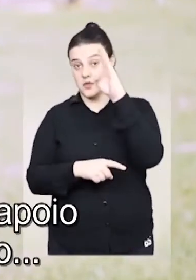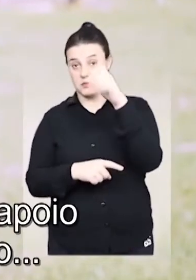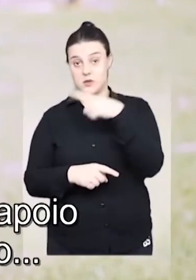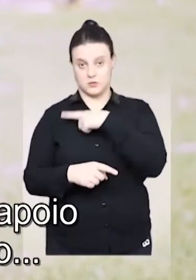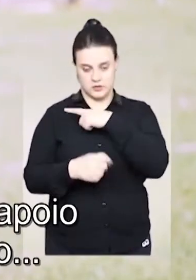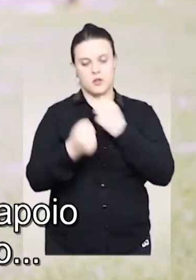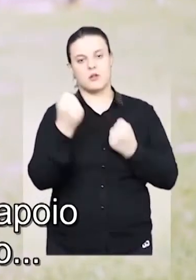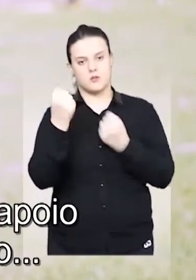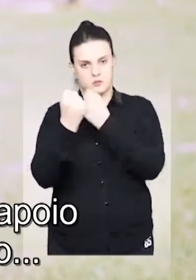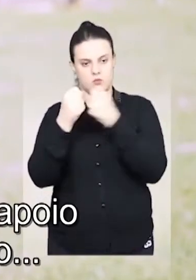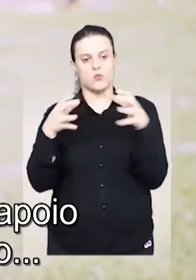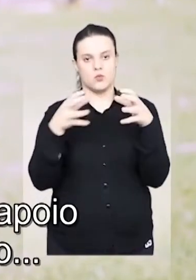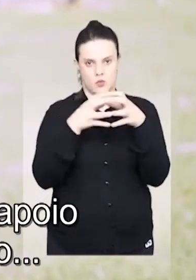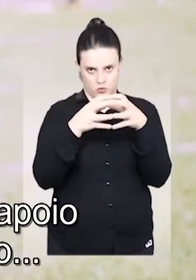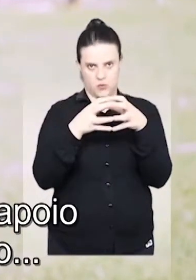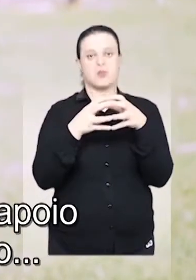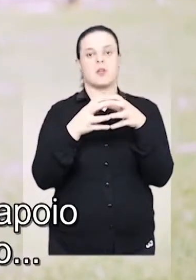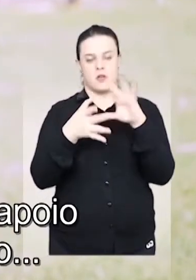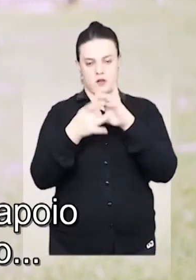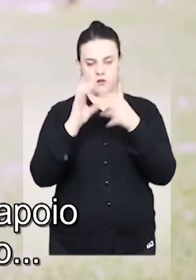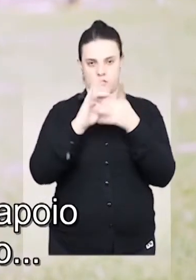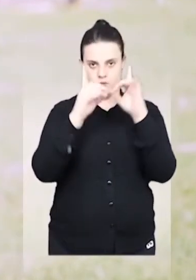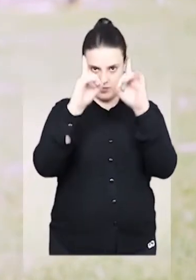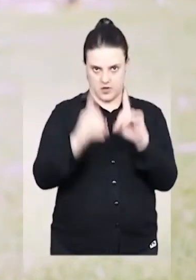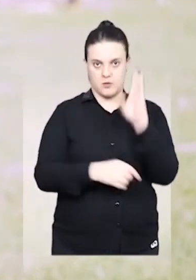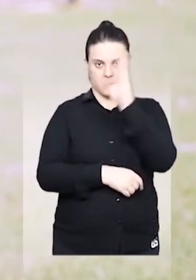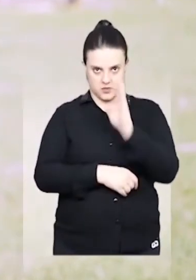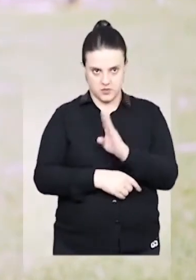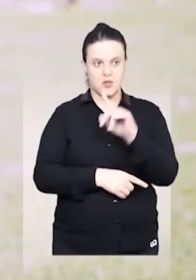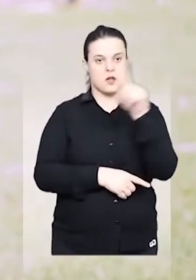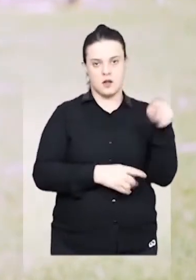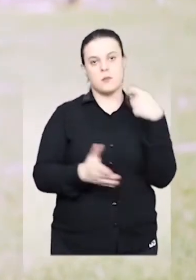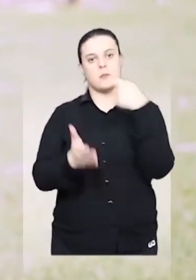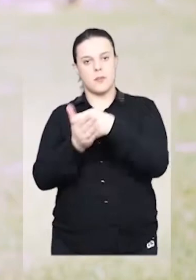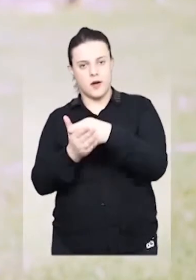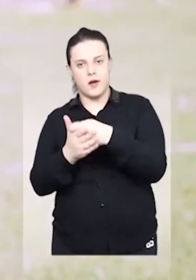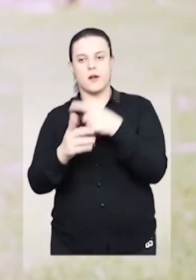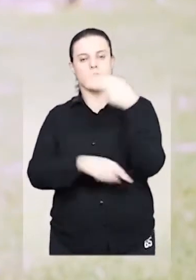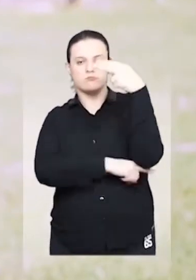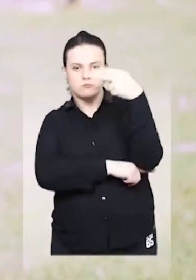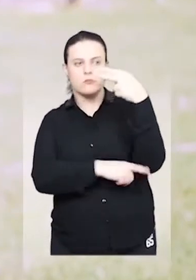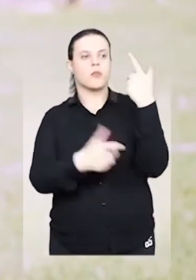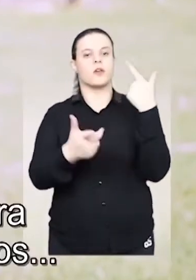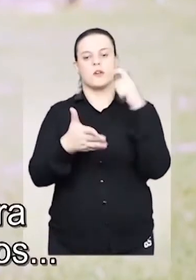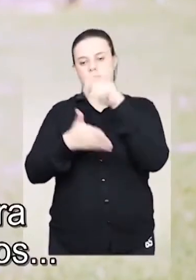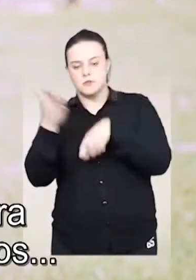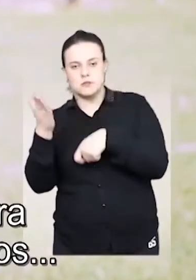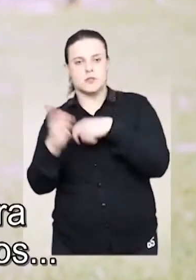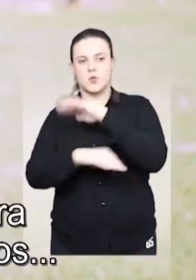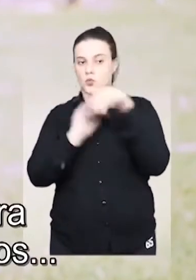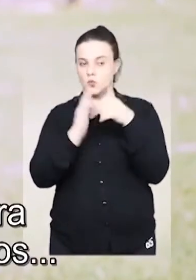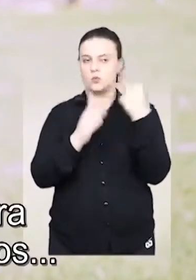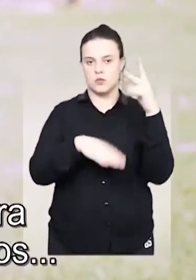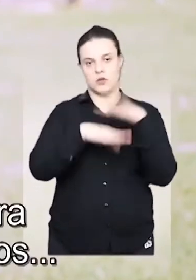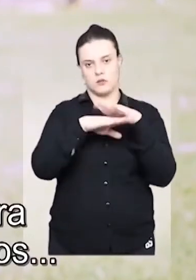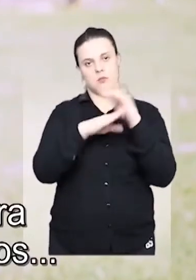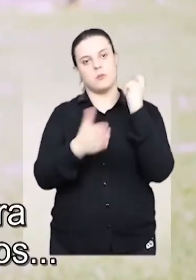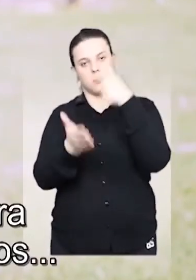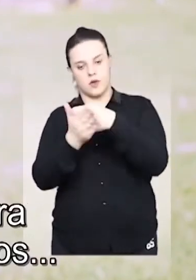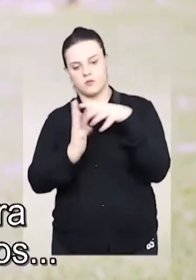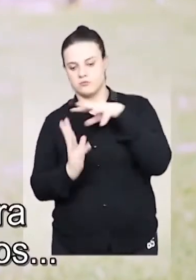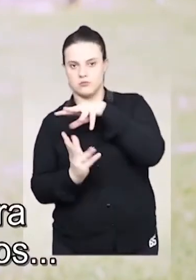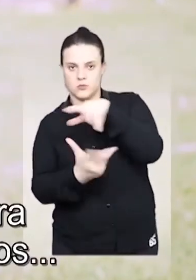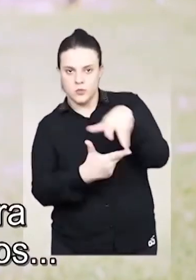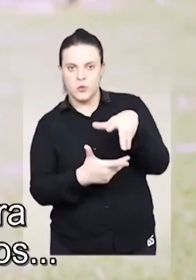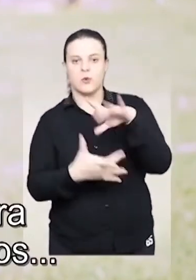nós temos o apoio do Comitê Paralímpico Brasileiro, então é pago pelo comitê hospedagem, inscrição, todas as despesas são custeadas para